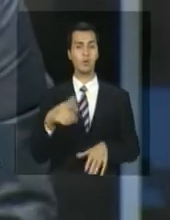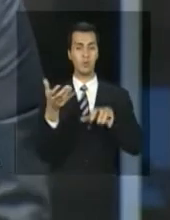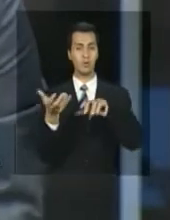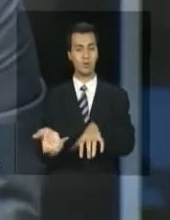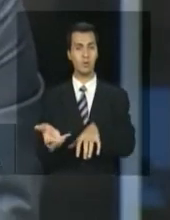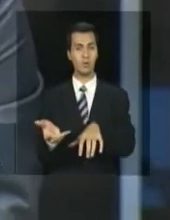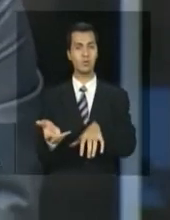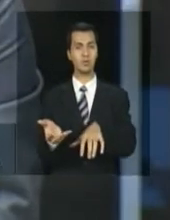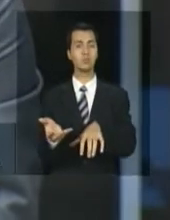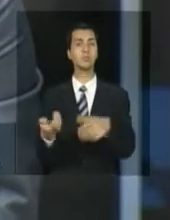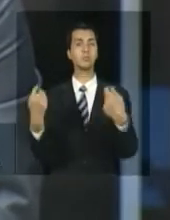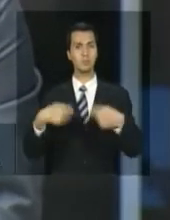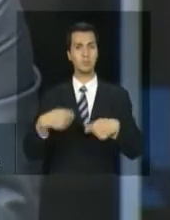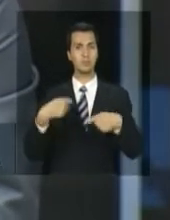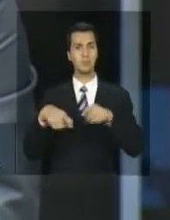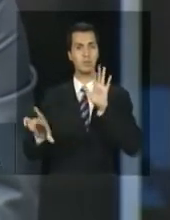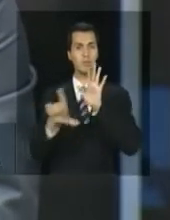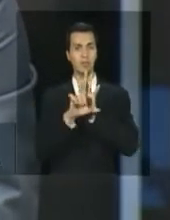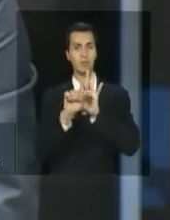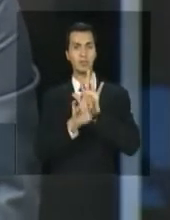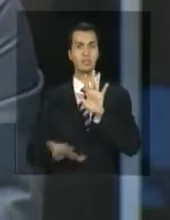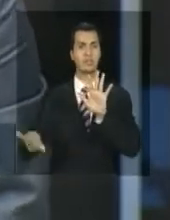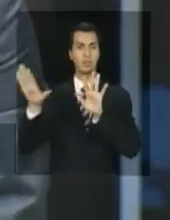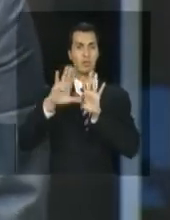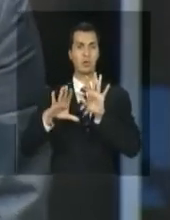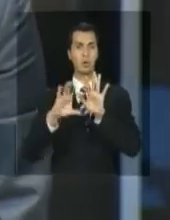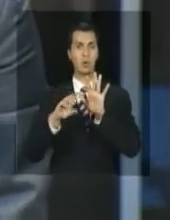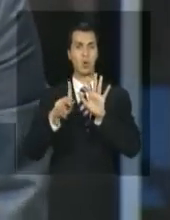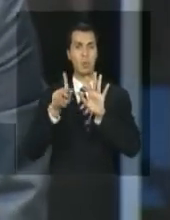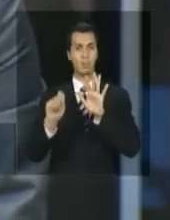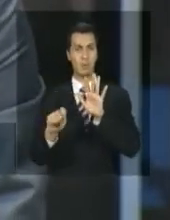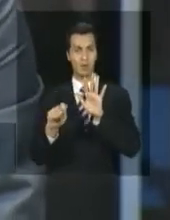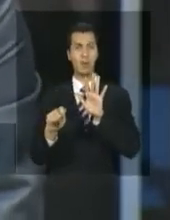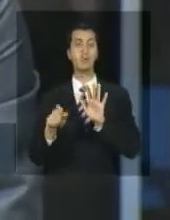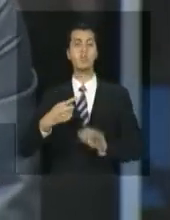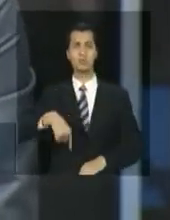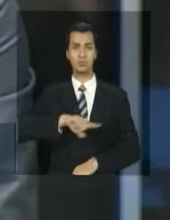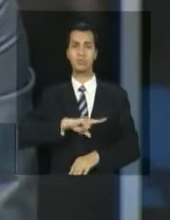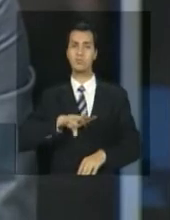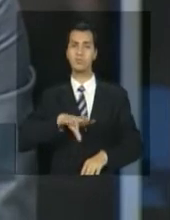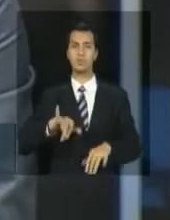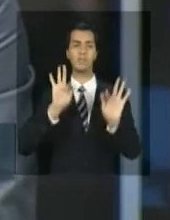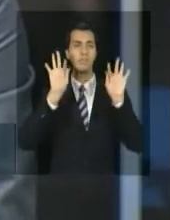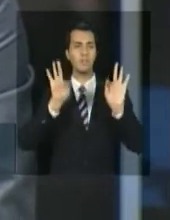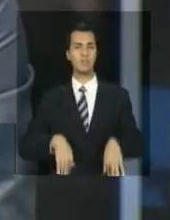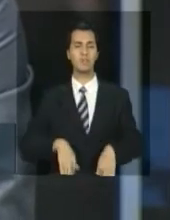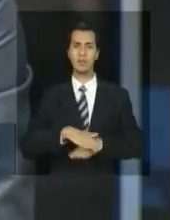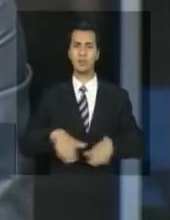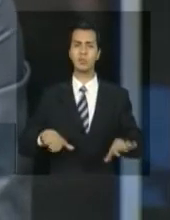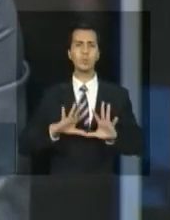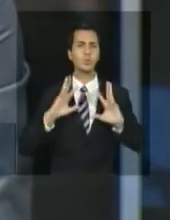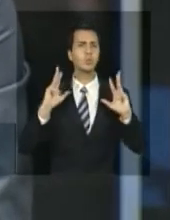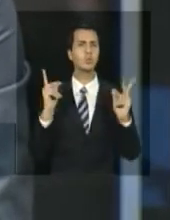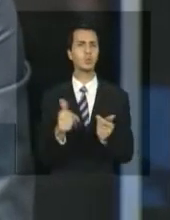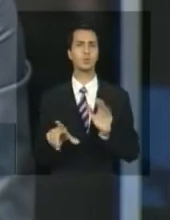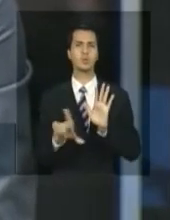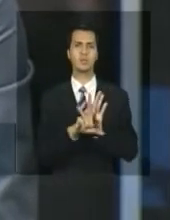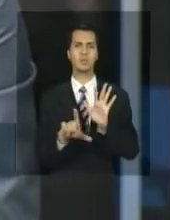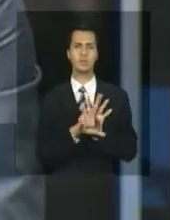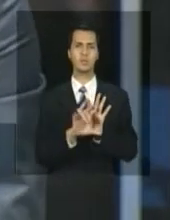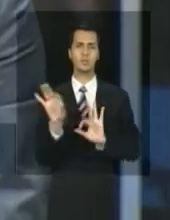do projeto de lei geral da Copa, teremos finalizado todos os ajustes na